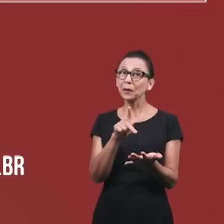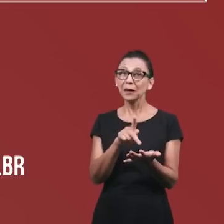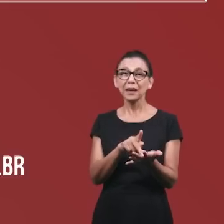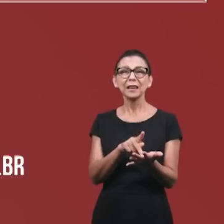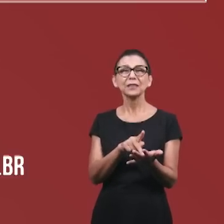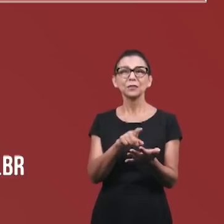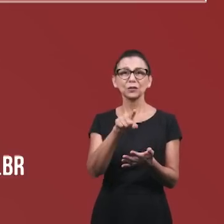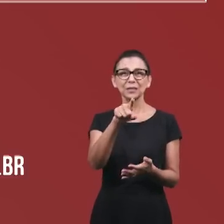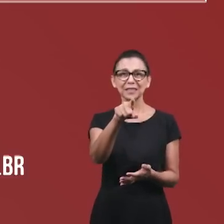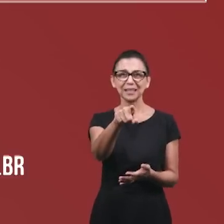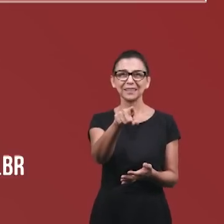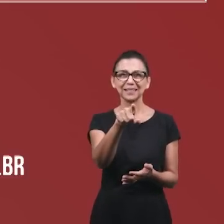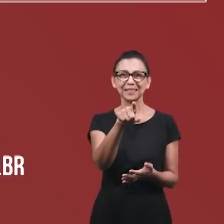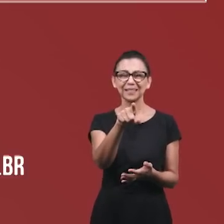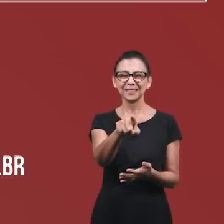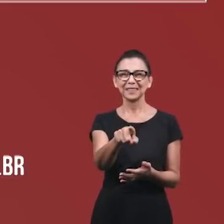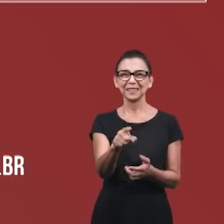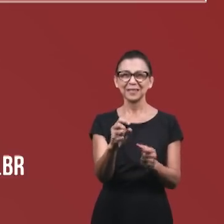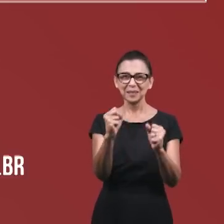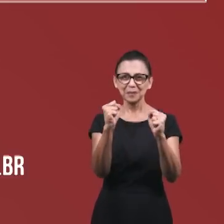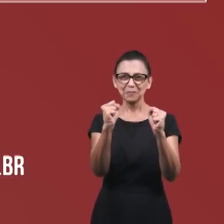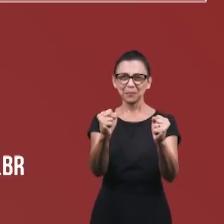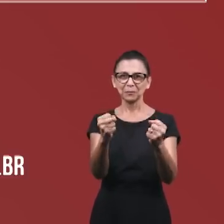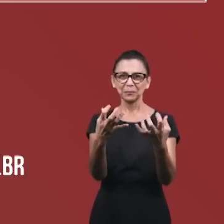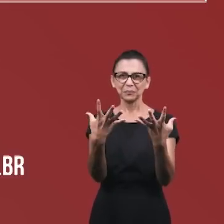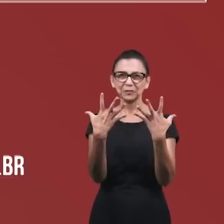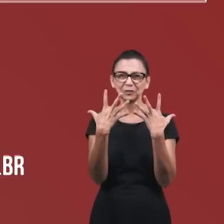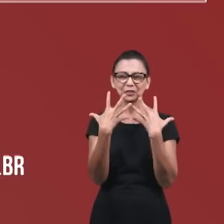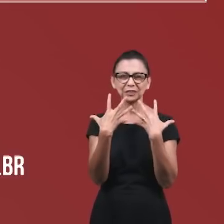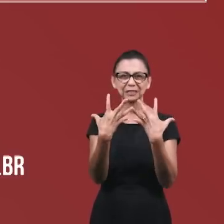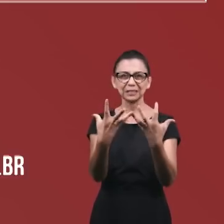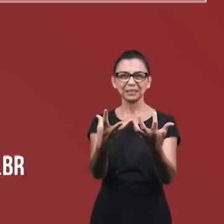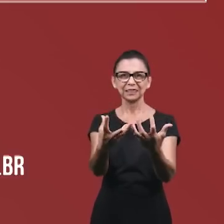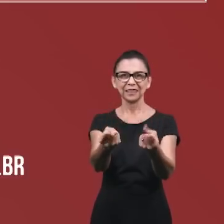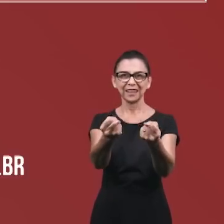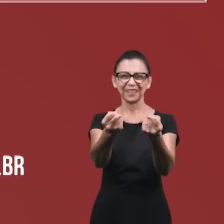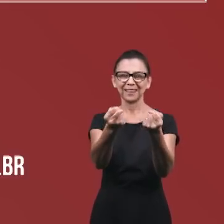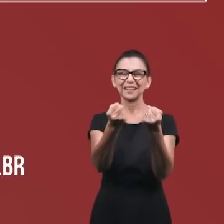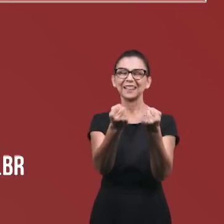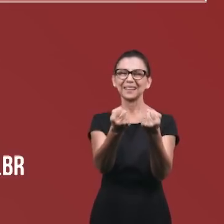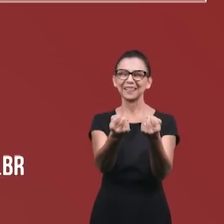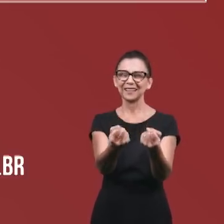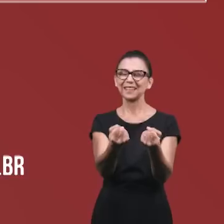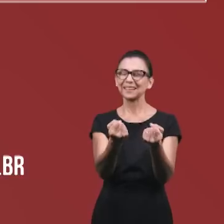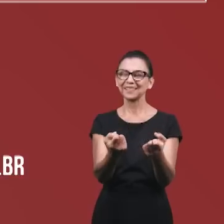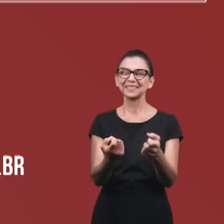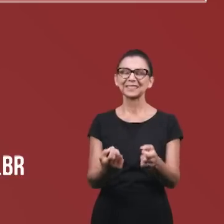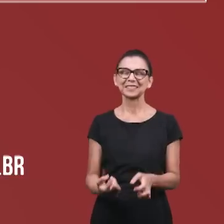Yeah.